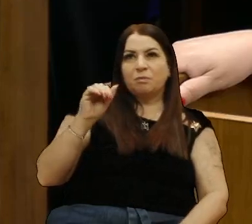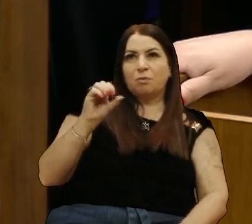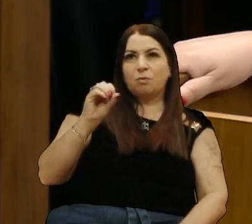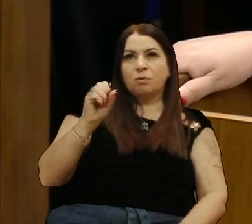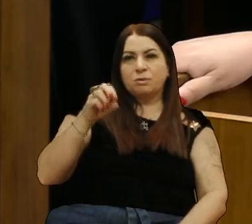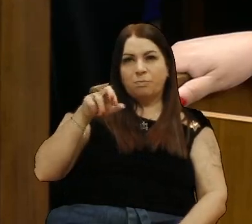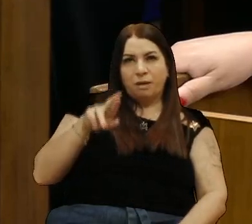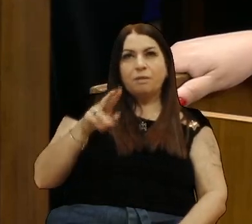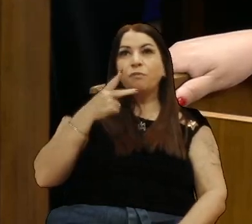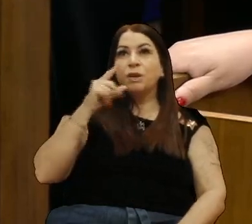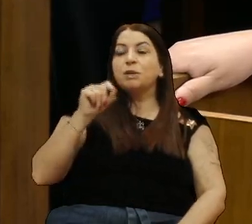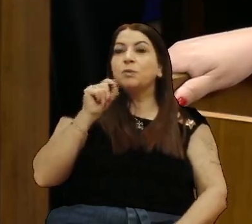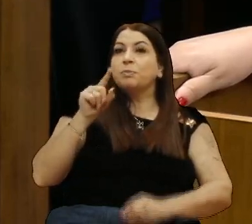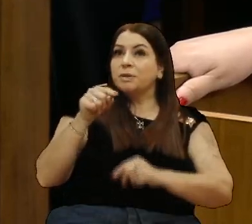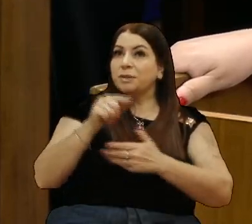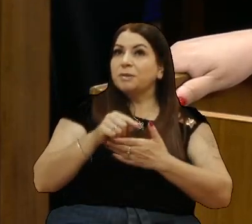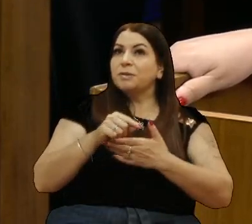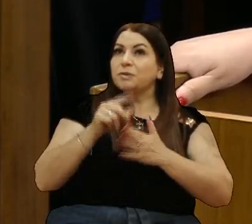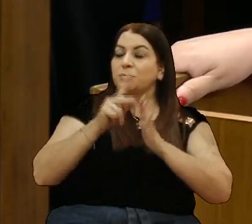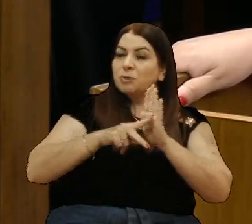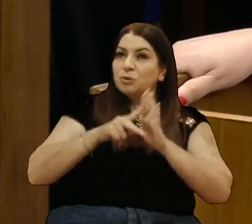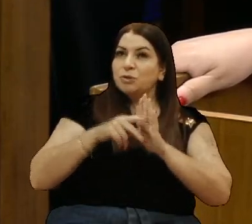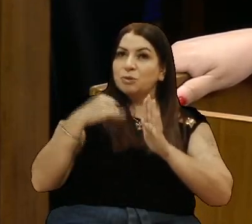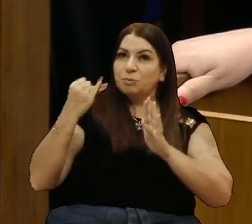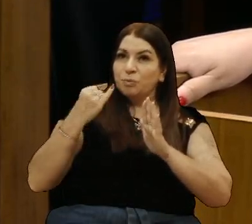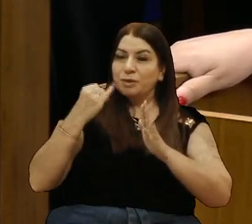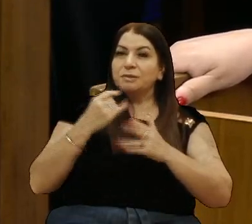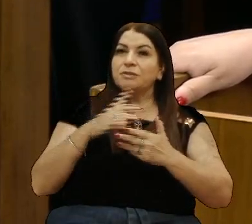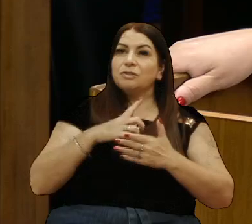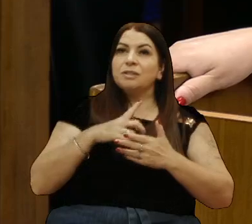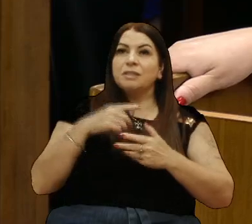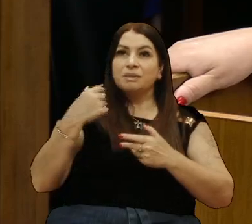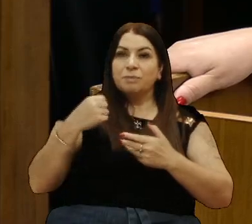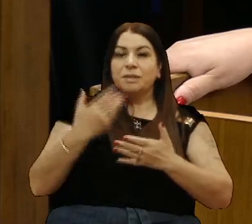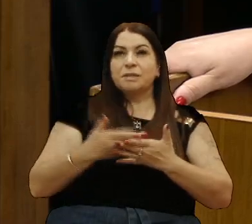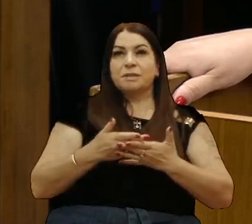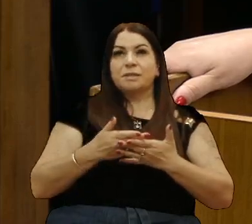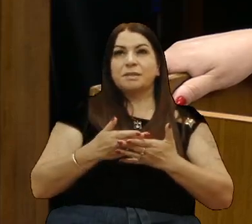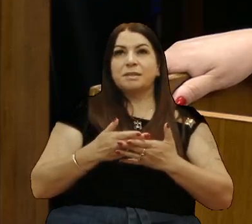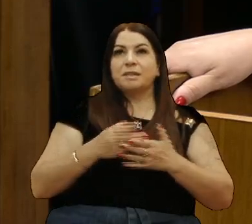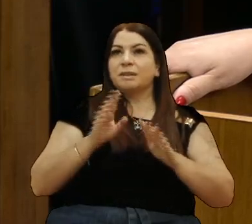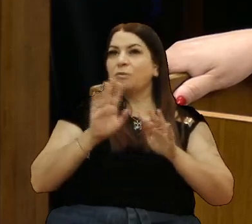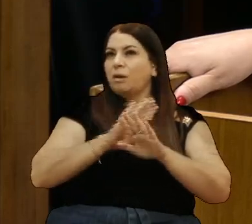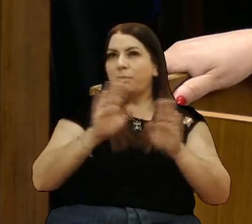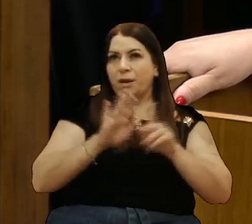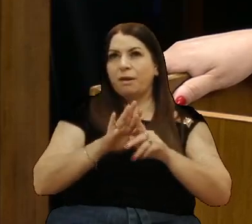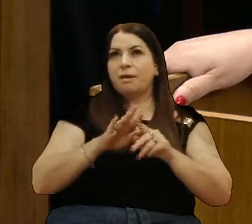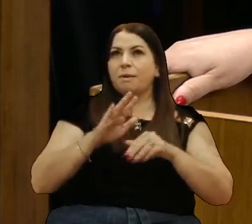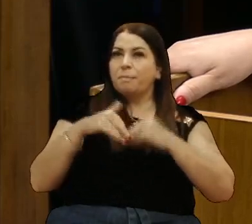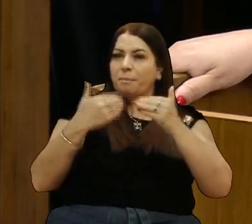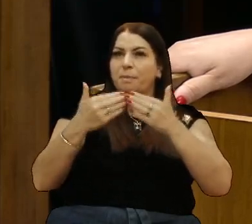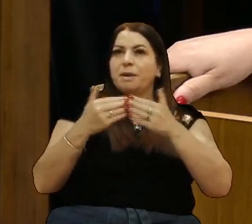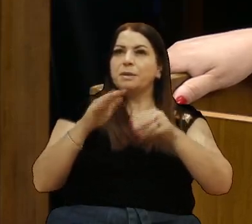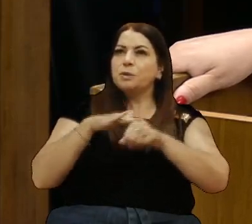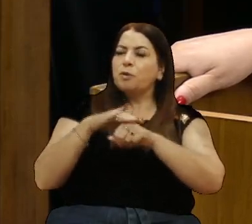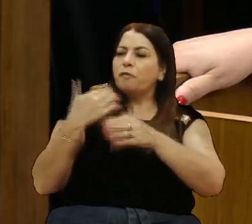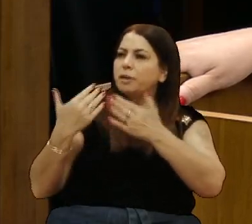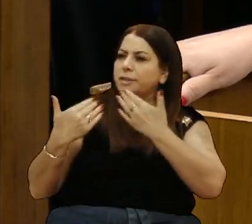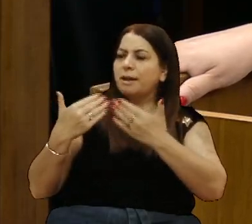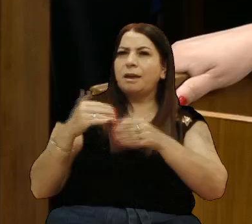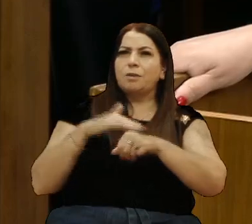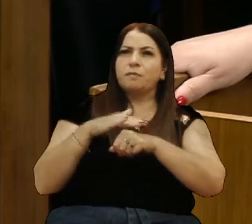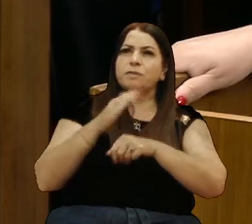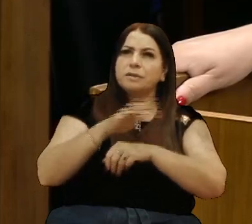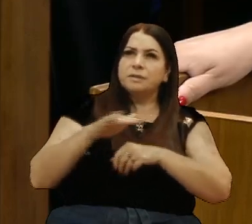Brasília sobre essa questão desse projeto importante aí que a gente precisa combater, né? A gente precisa cada vez mais conversar com as